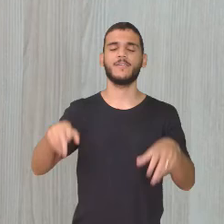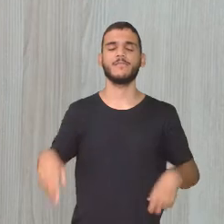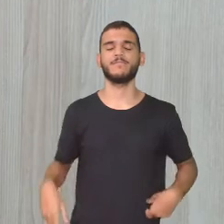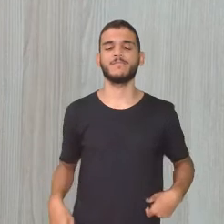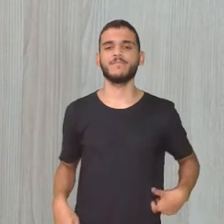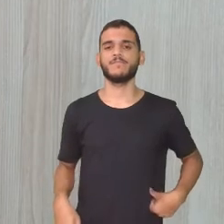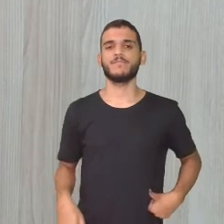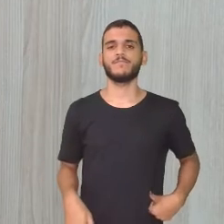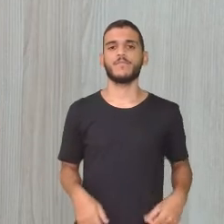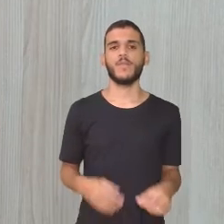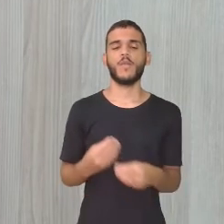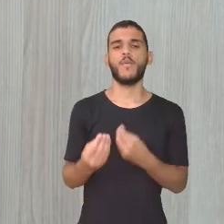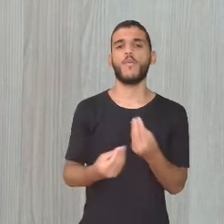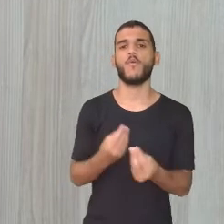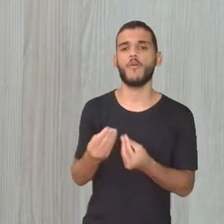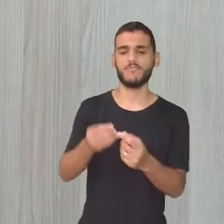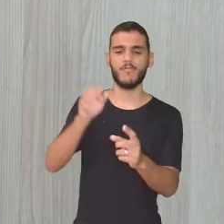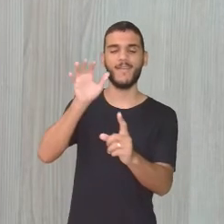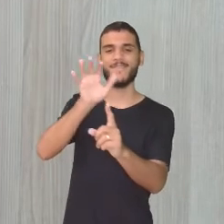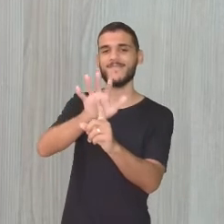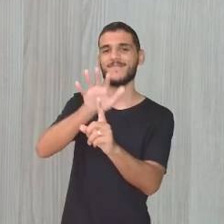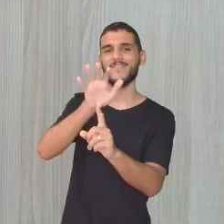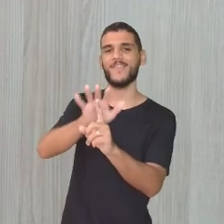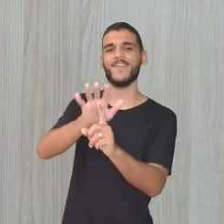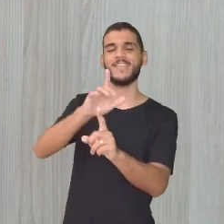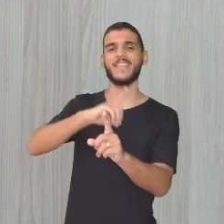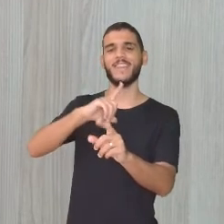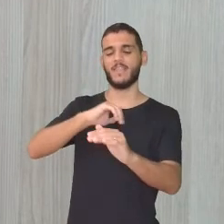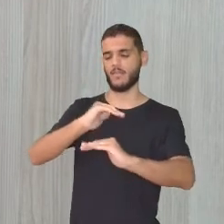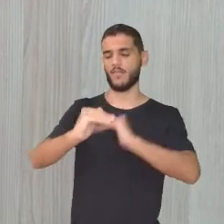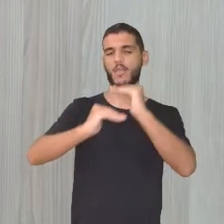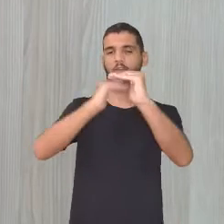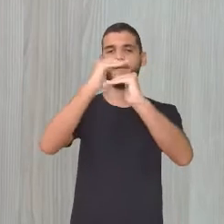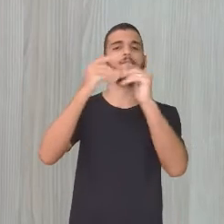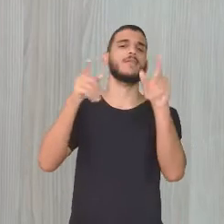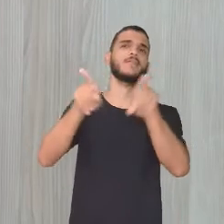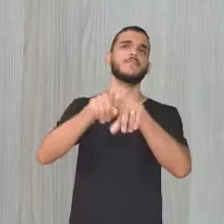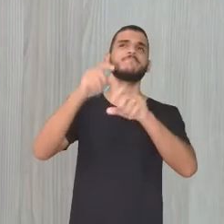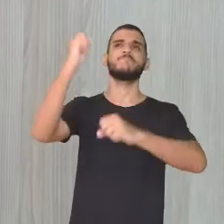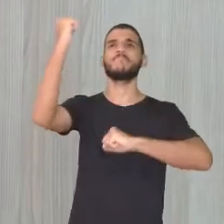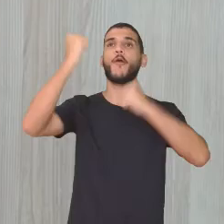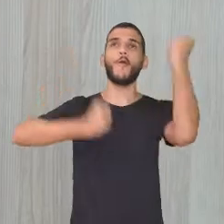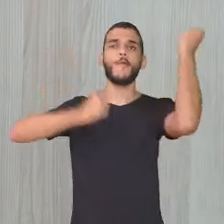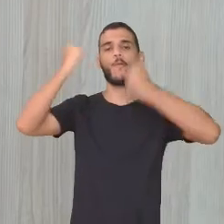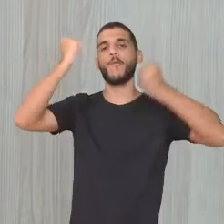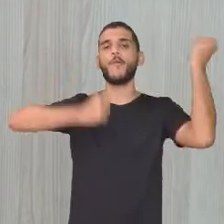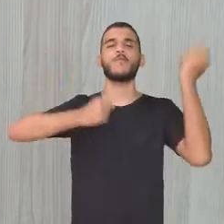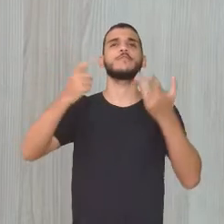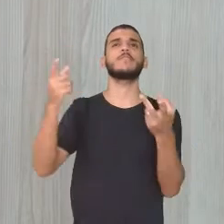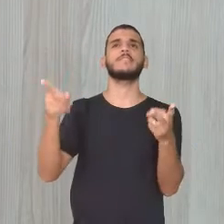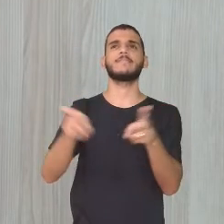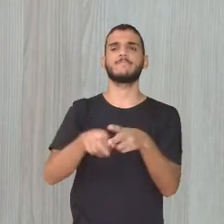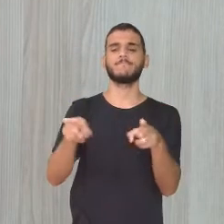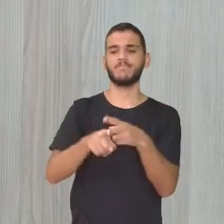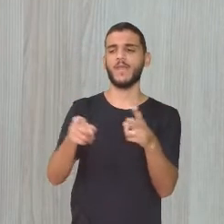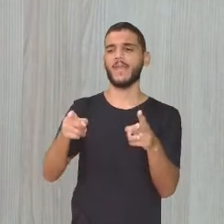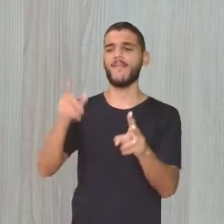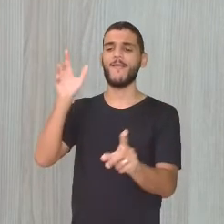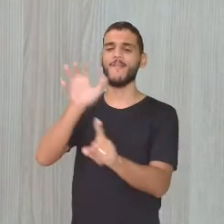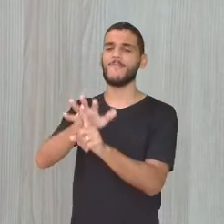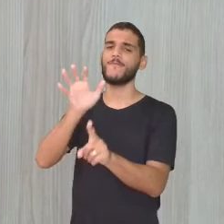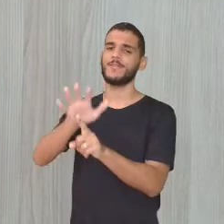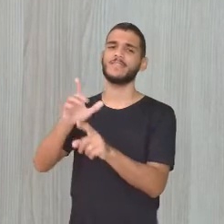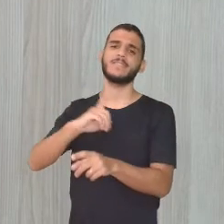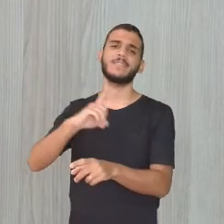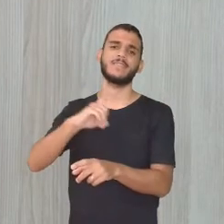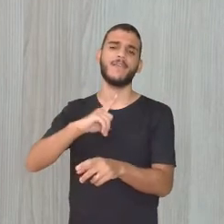questão dos desenvolvimentos, aí vem da indústria, de todos esses setores que vão interferir na sociedade. Por isso que